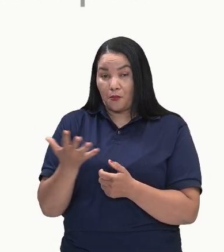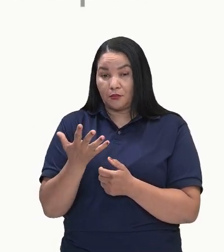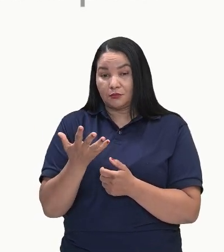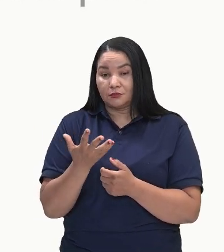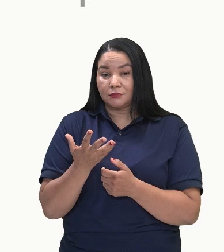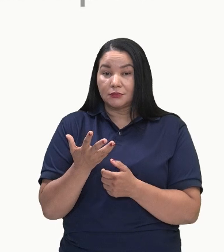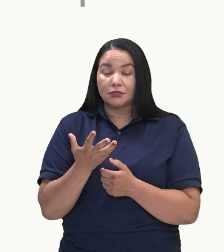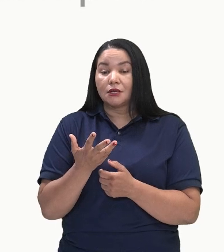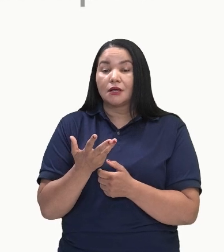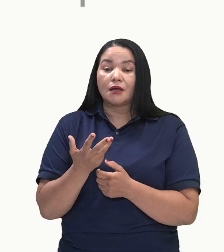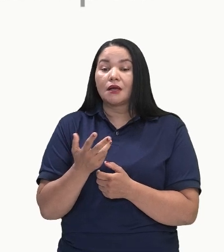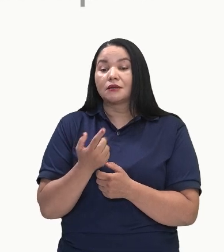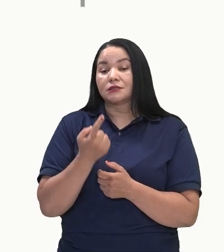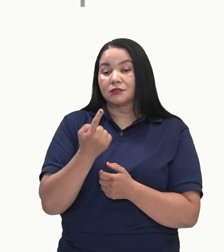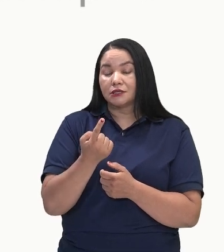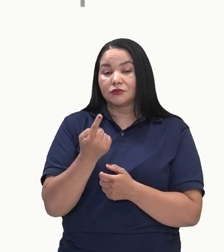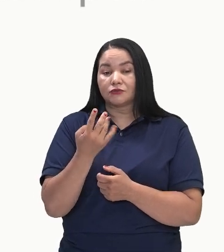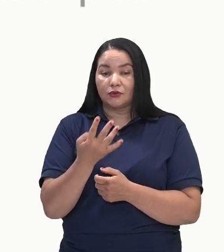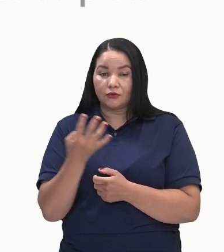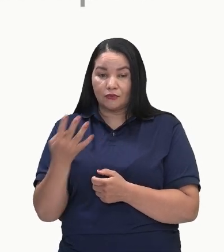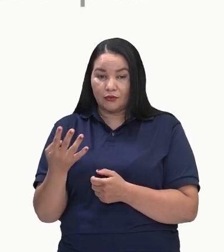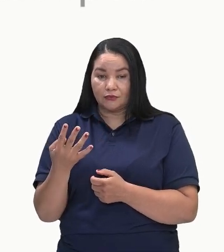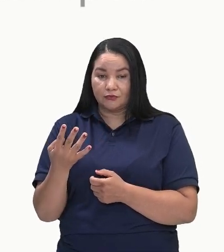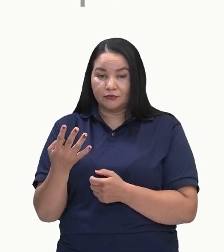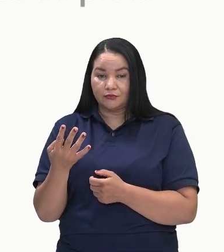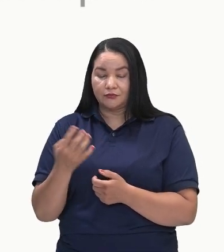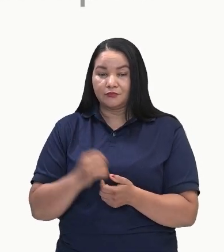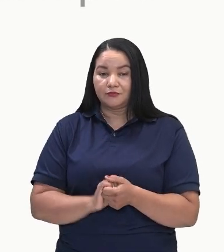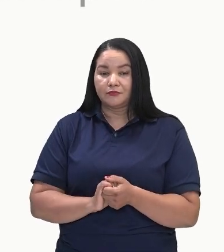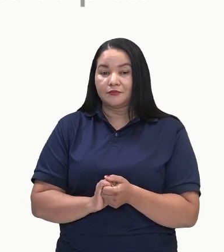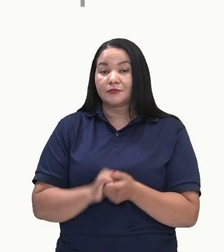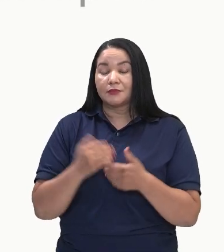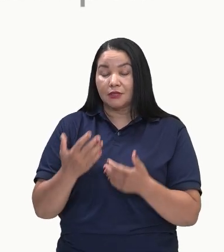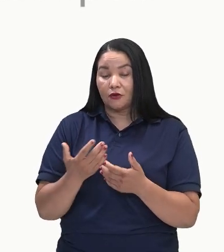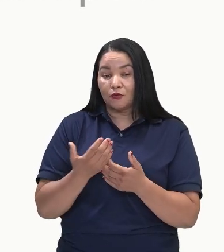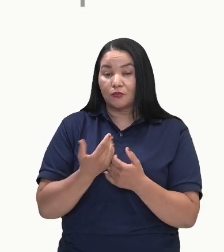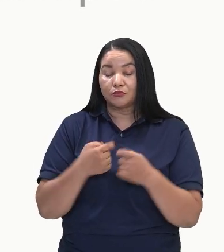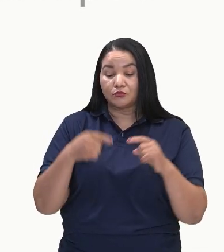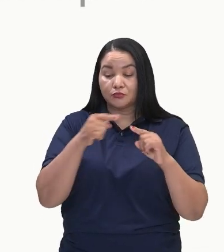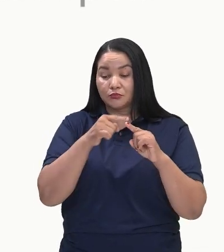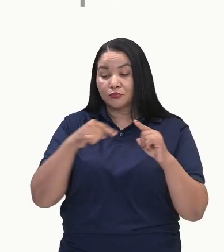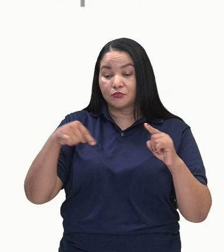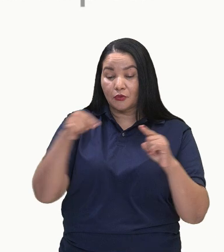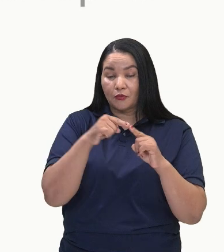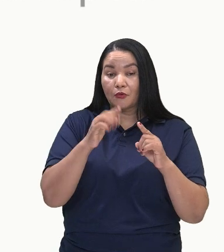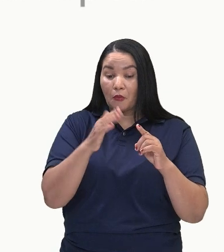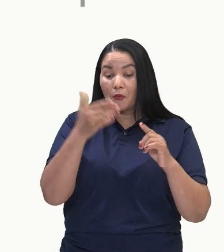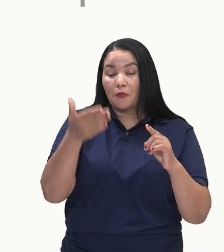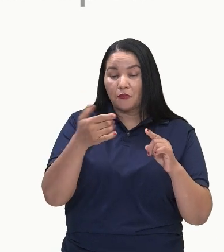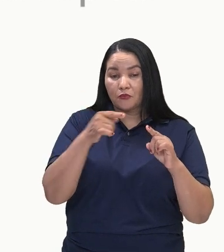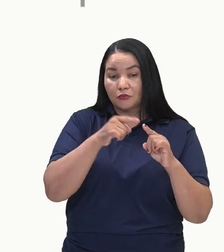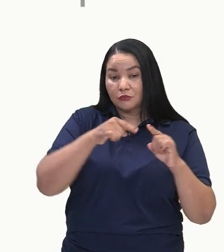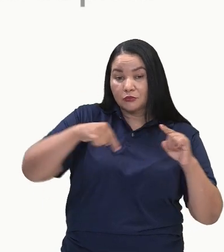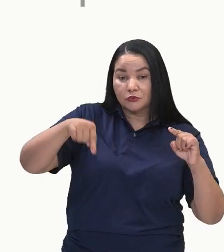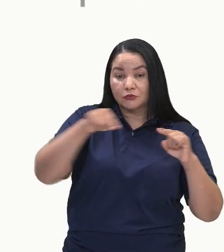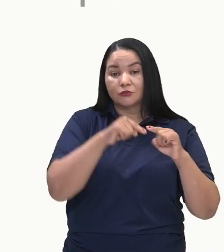algoritmo da multiplicação, a gente acaba descobrindo que o comprimento da pista externa é de